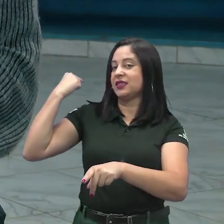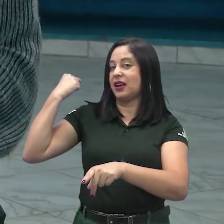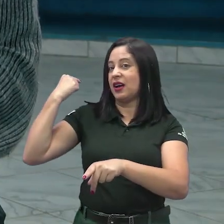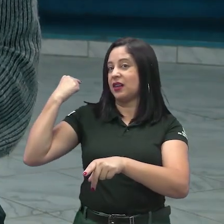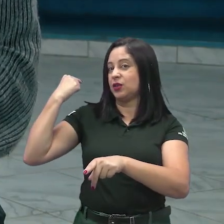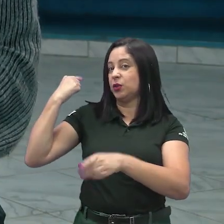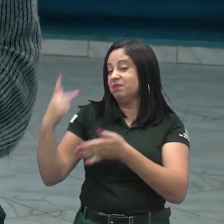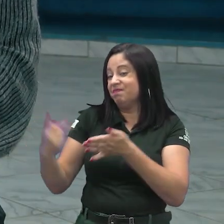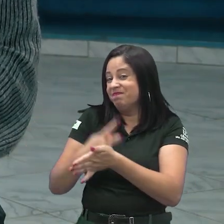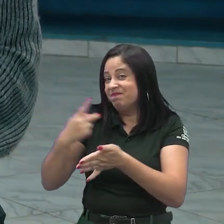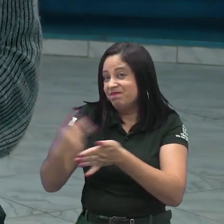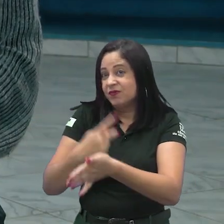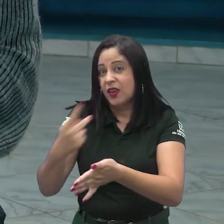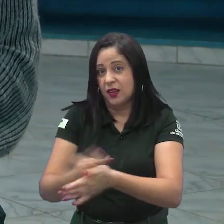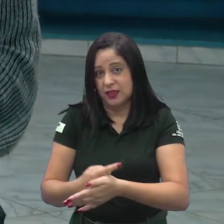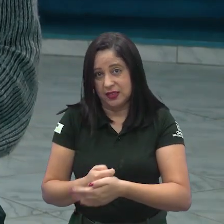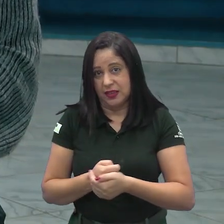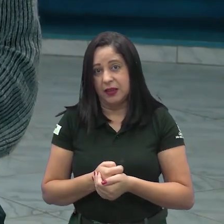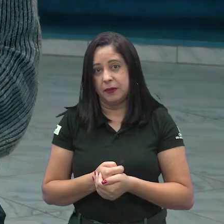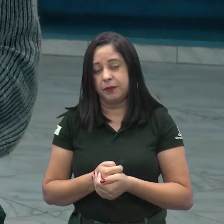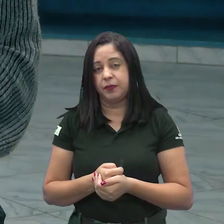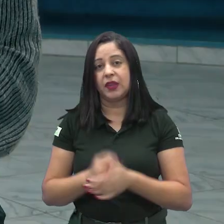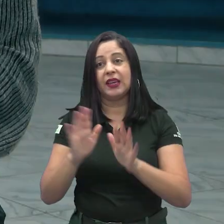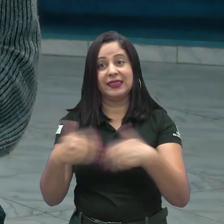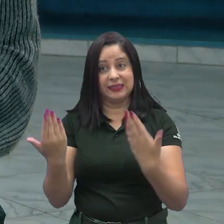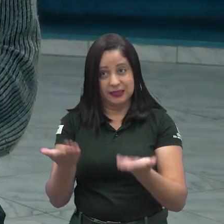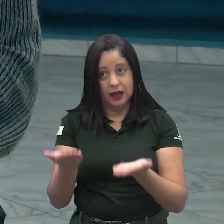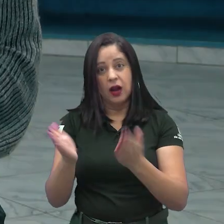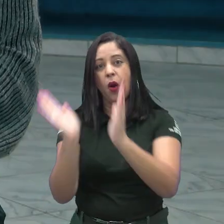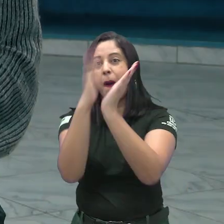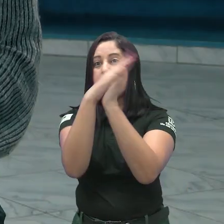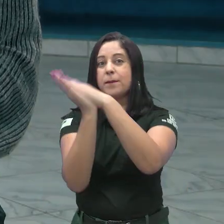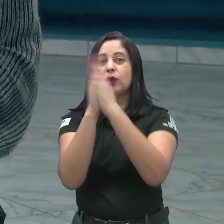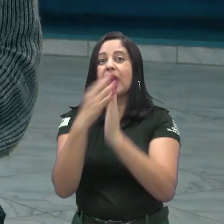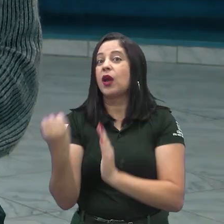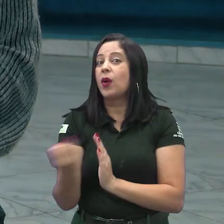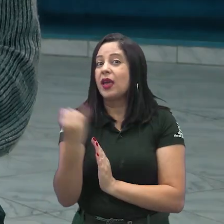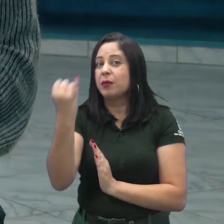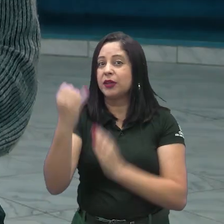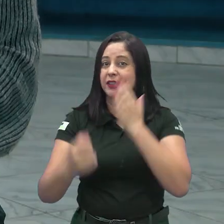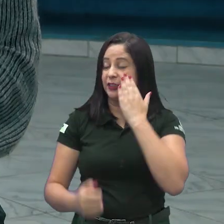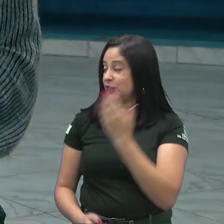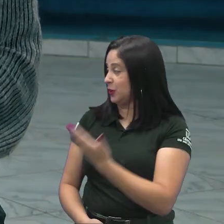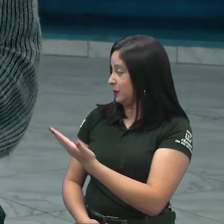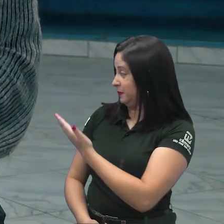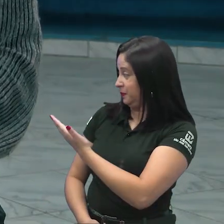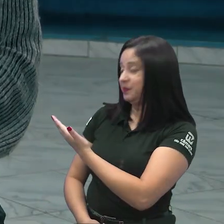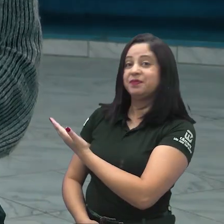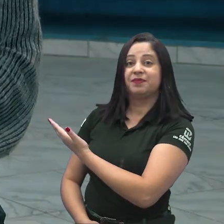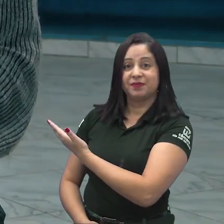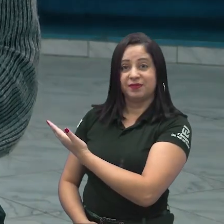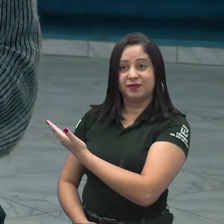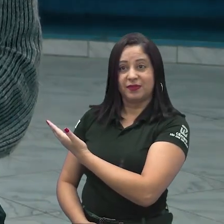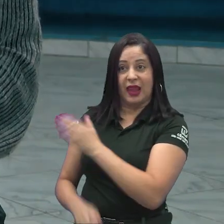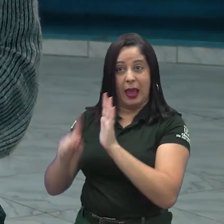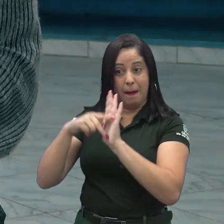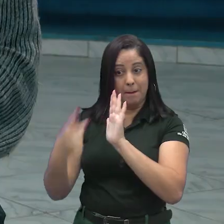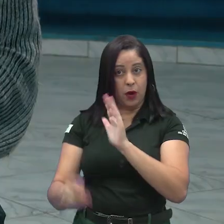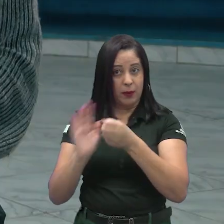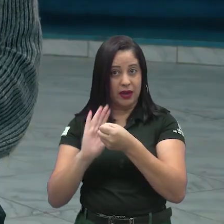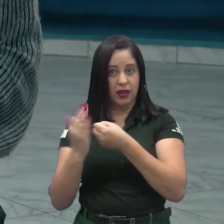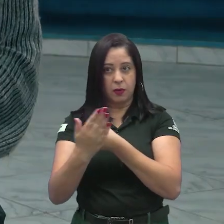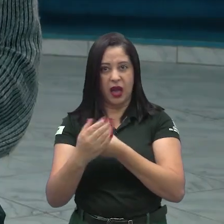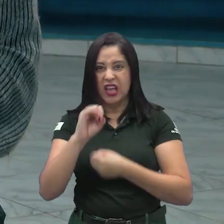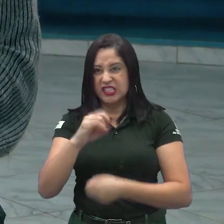traz muita recordação, principalmente para muitas famílias, porque esse símbolo que está aí, ele vai ficar aqui no